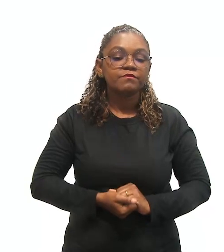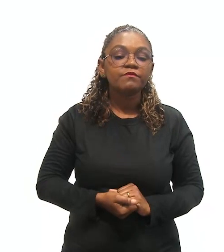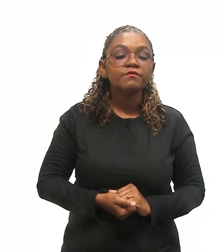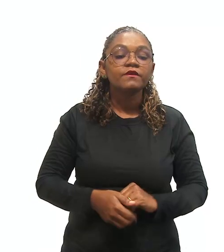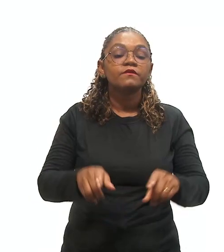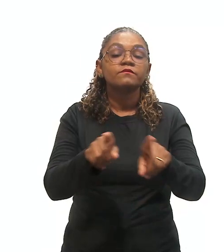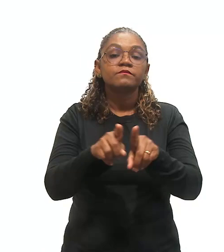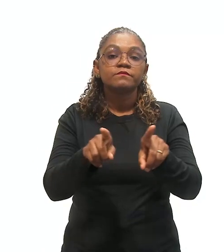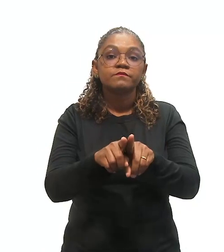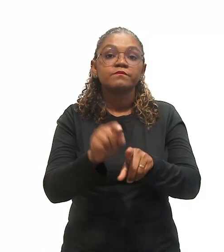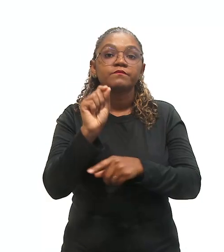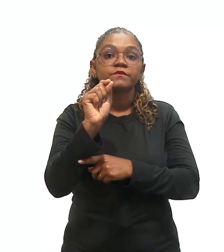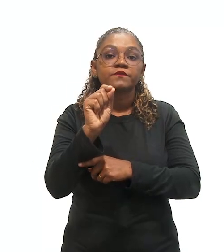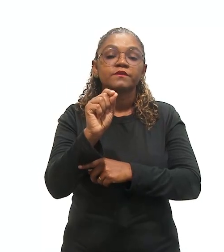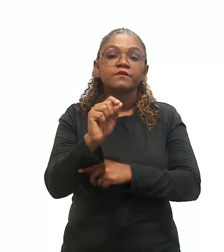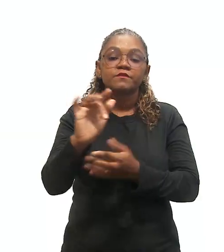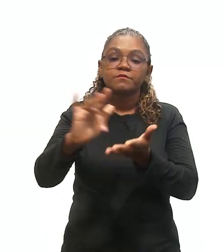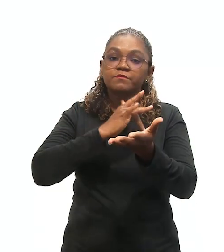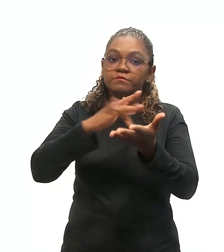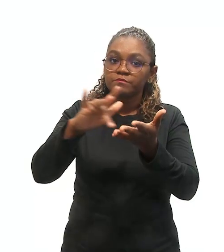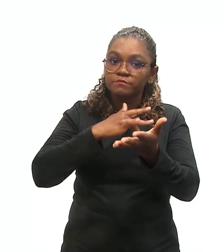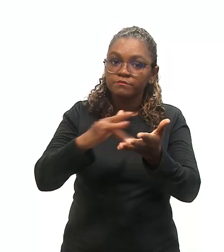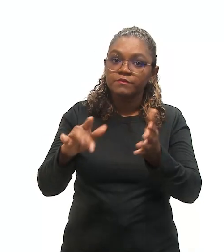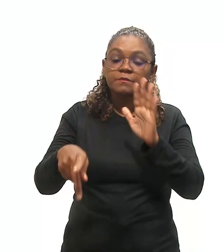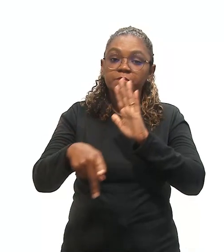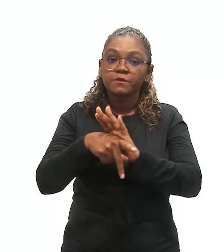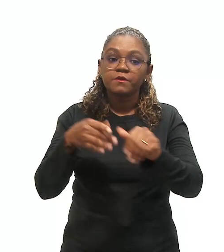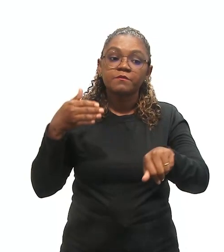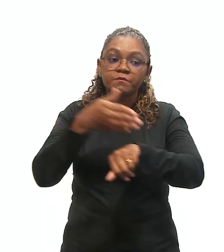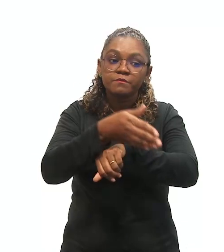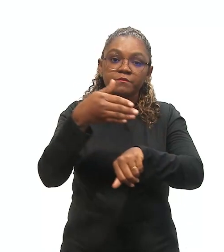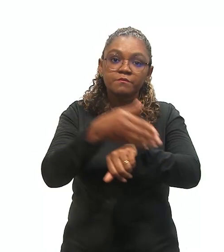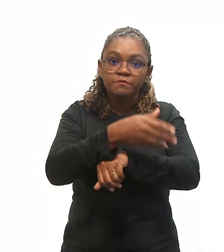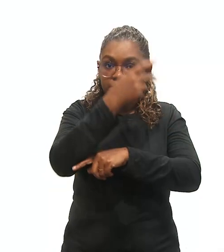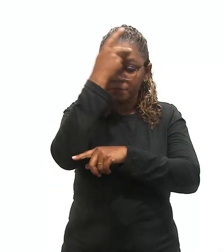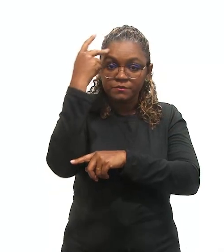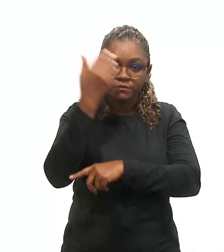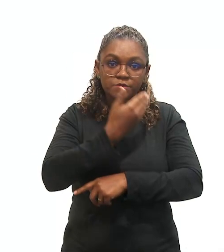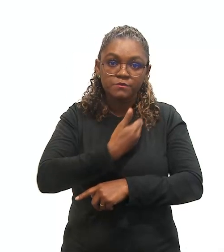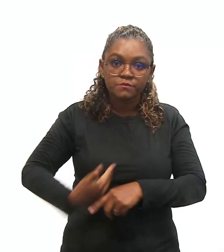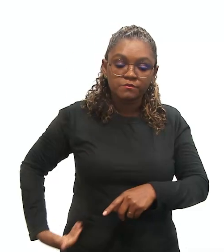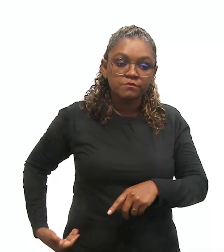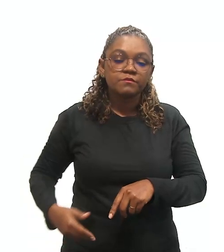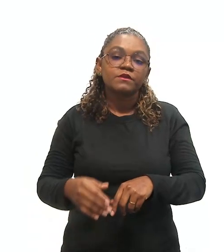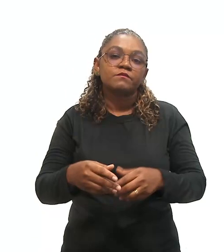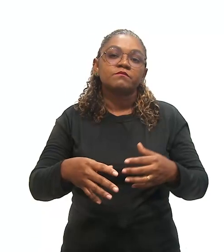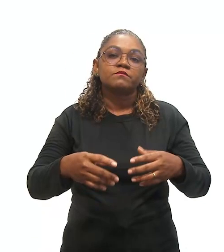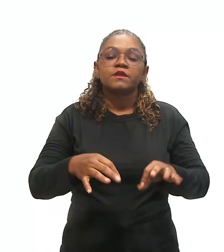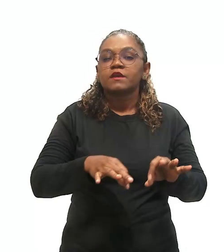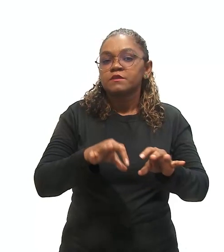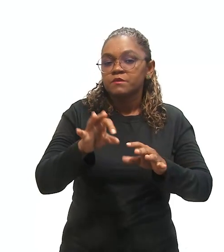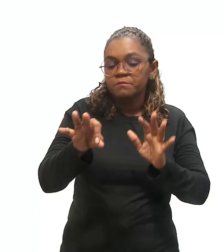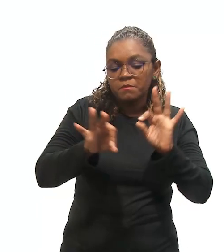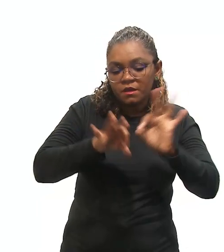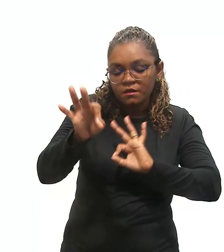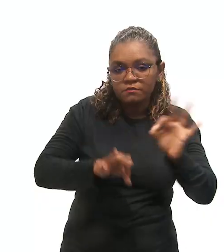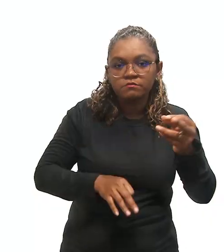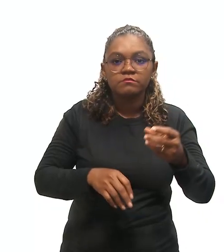meios eletrônicos de acesso público, os planos, orçamentos e lei